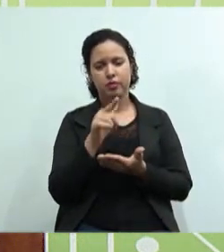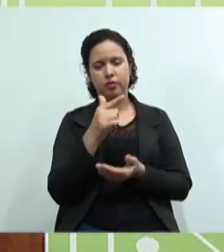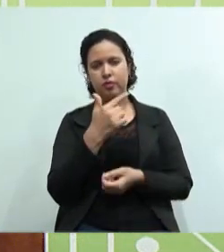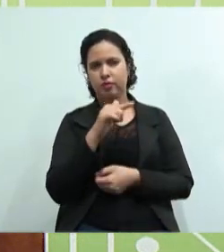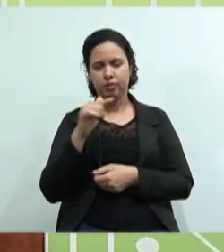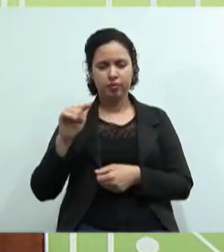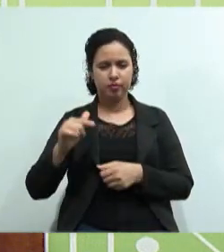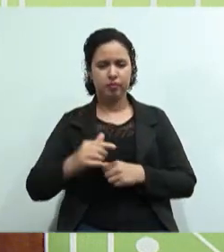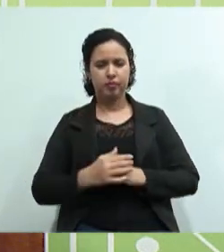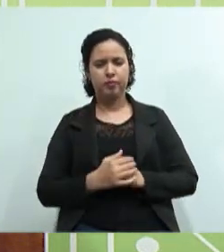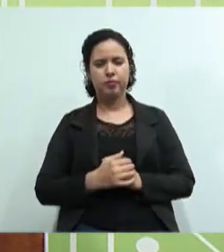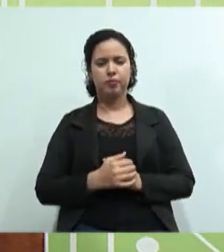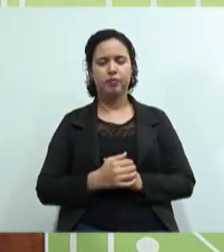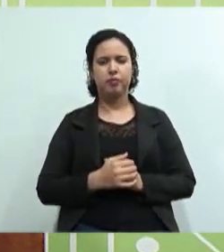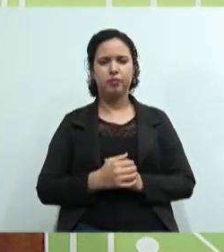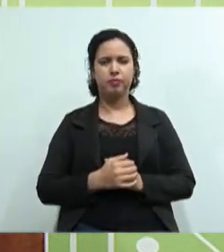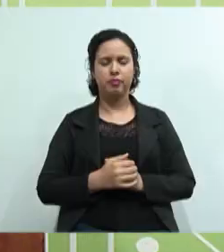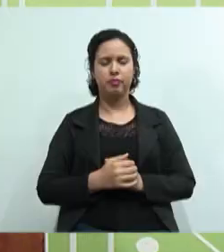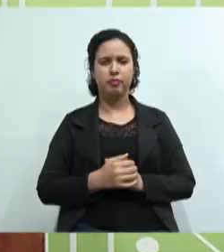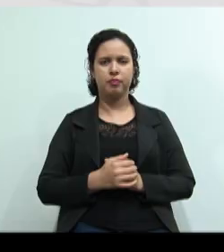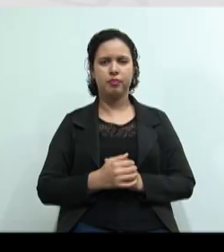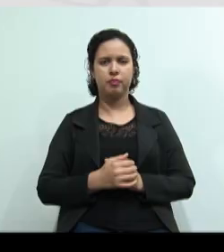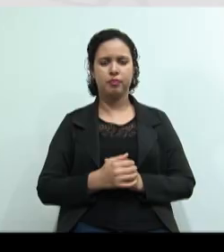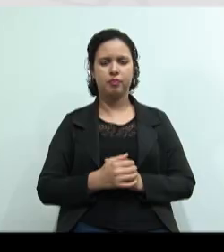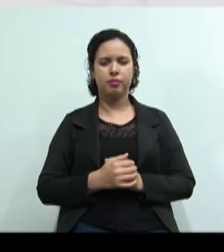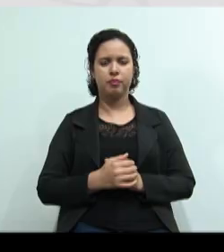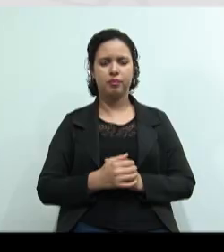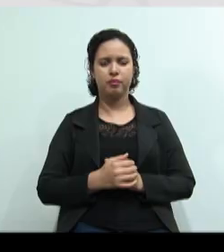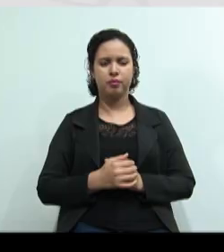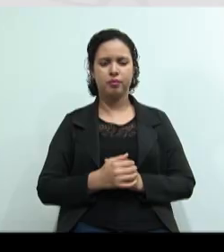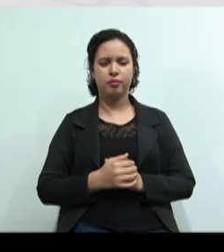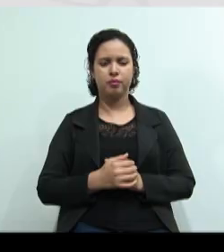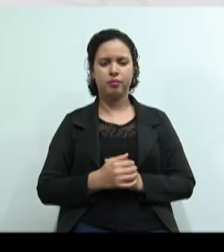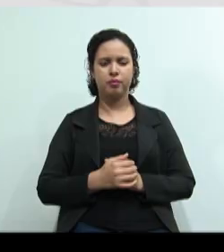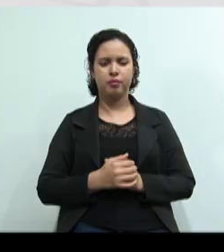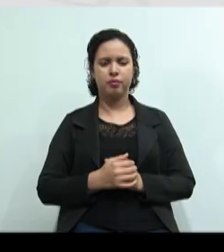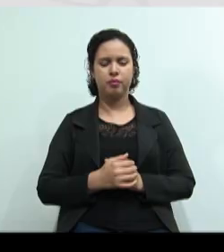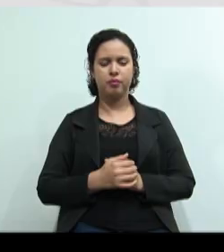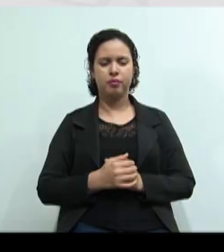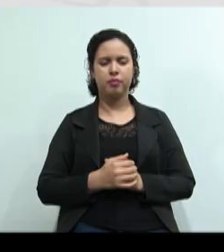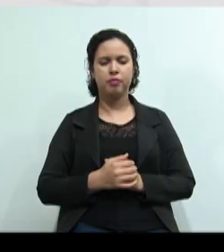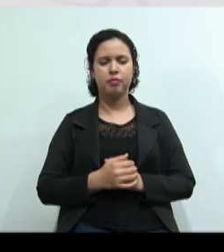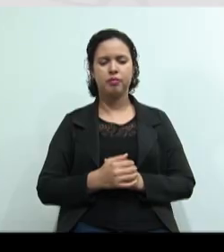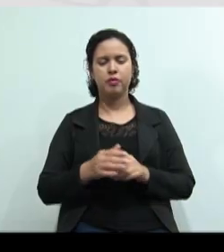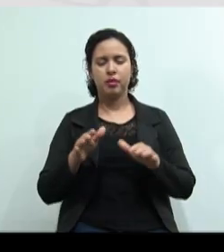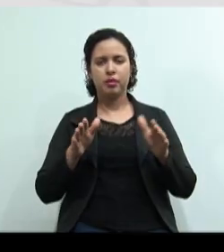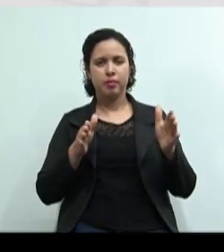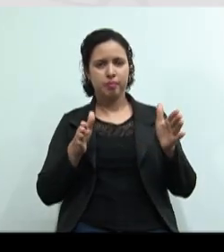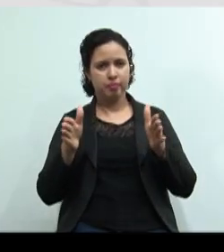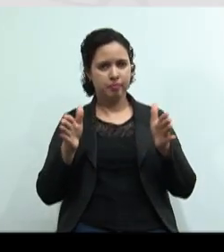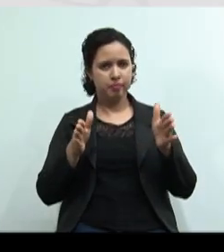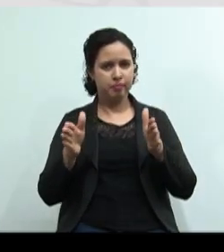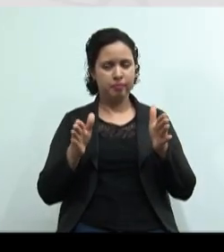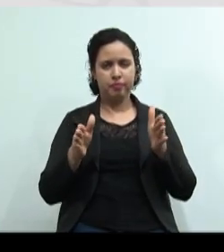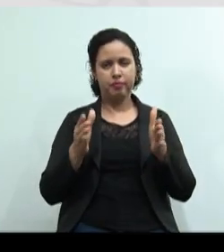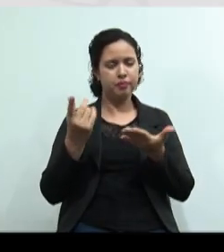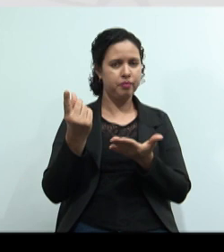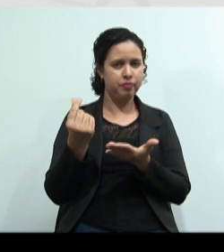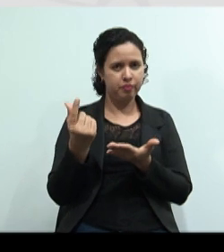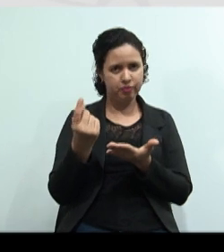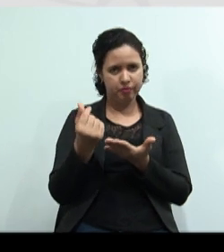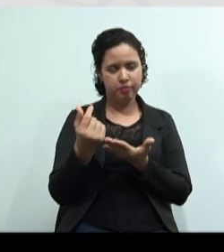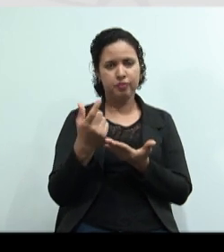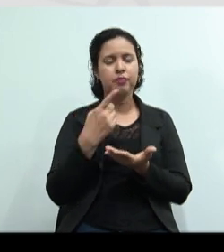outro caso vai incidir. Margem de ganho desejada. O que seria a margem de ganho desejada? Quanto que eu quero ter